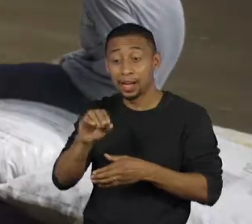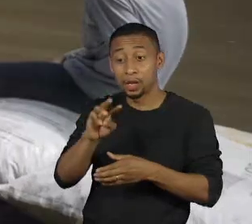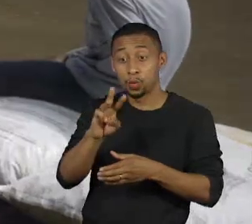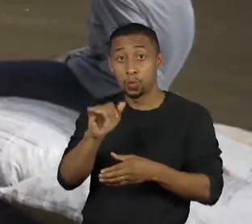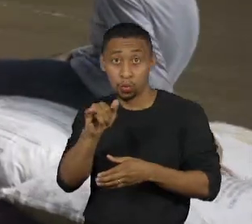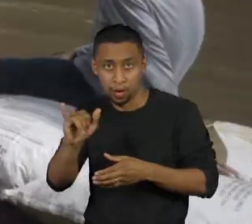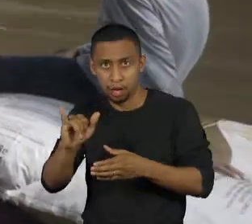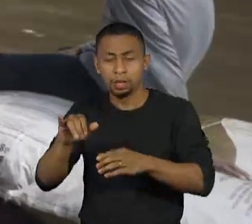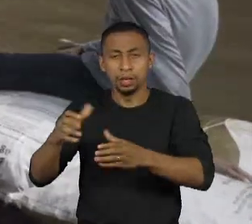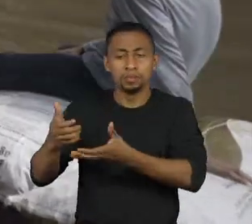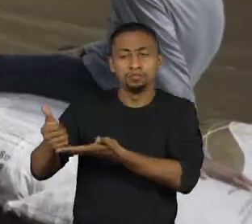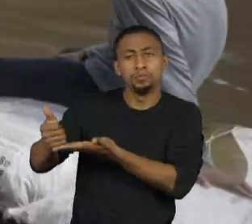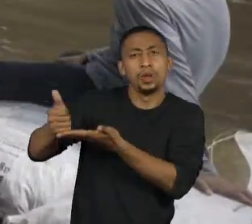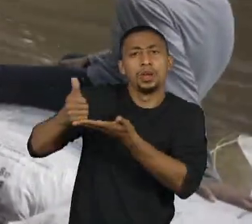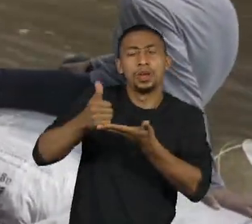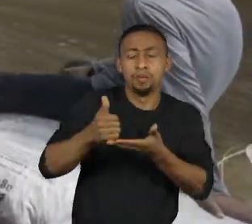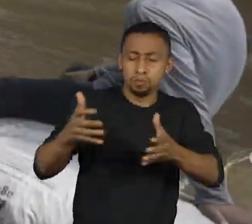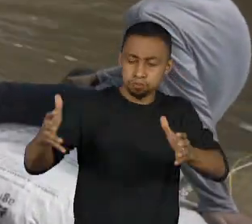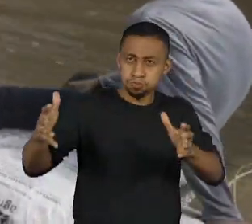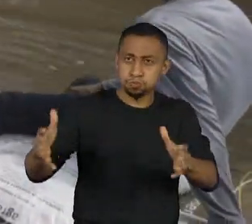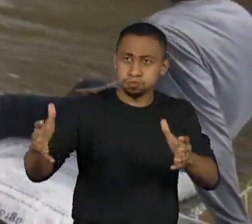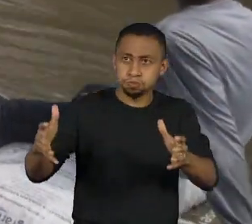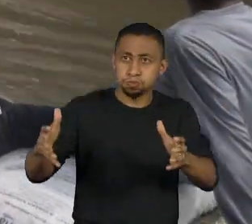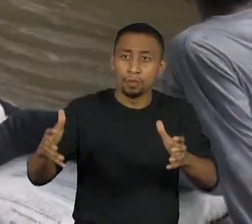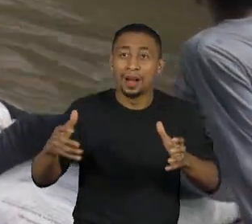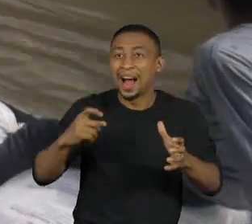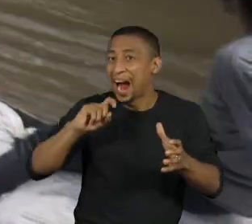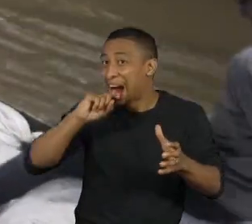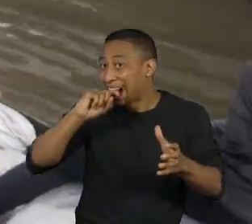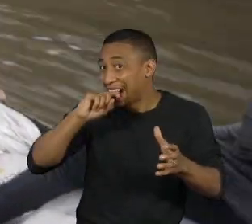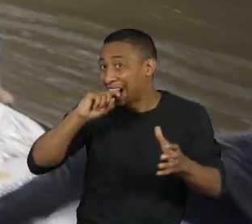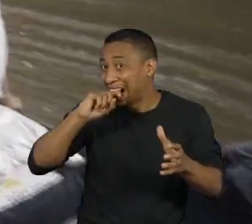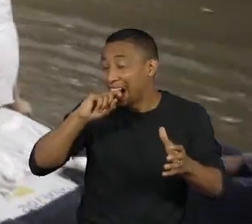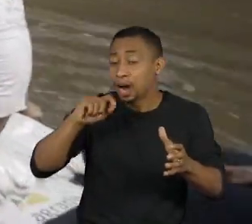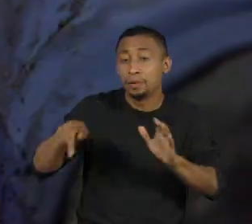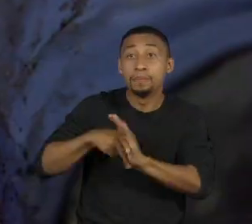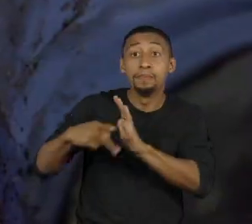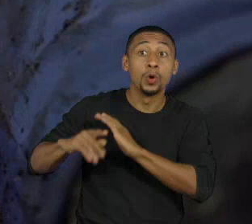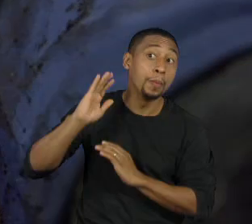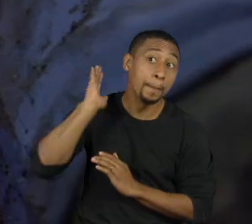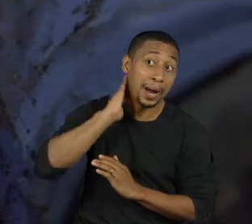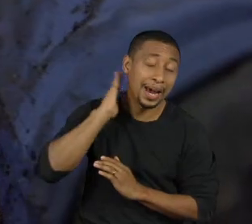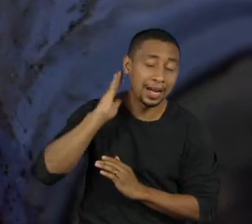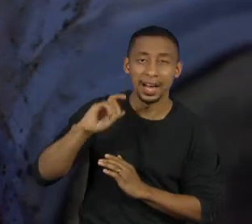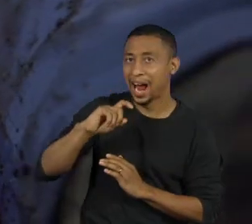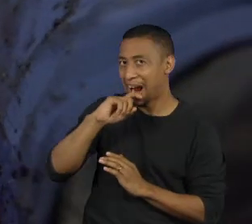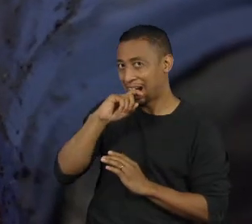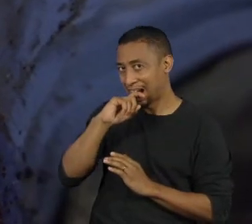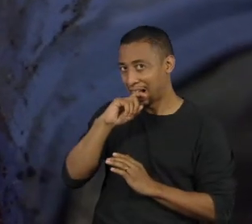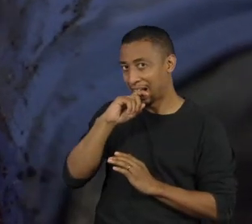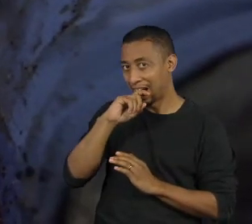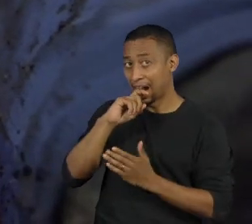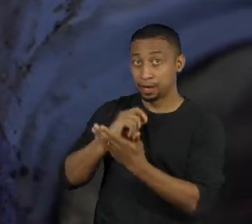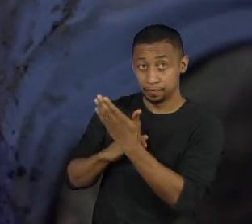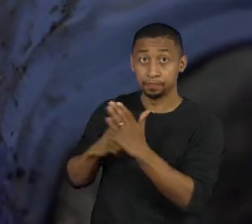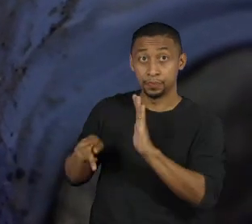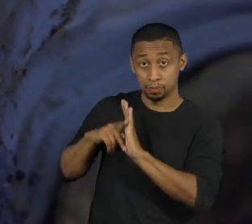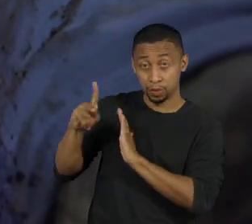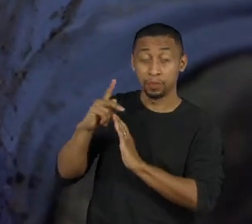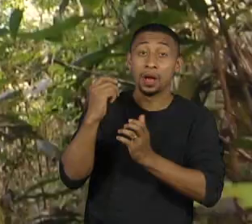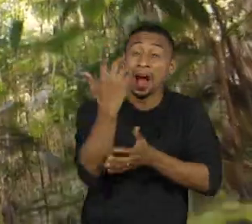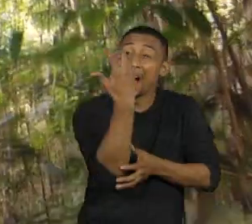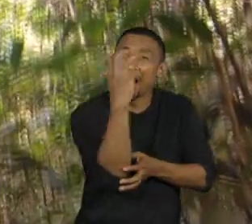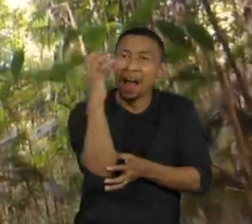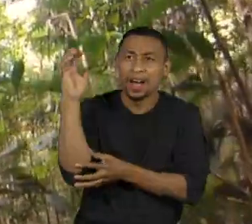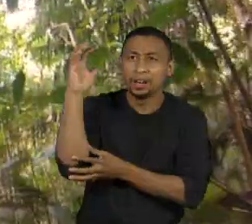de castanhas da Amazônia, conhecidas como castanhas do Pará. Os frutos da castanheira, árvore